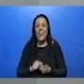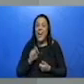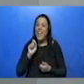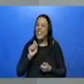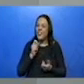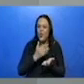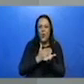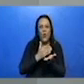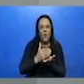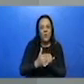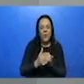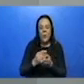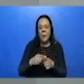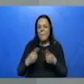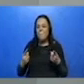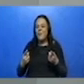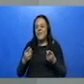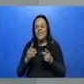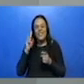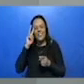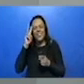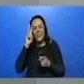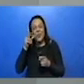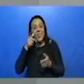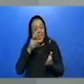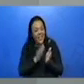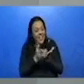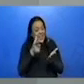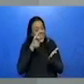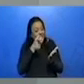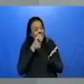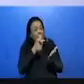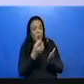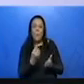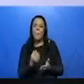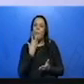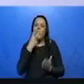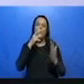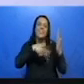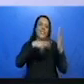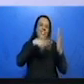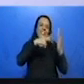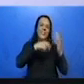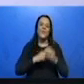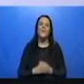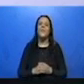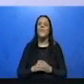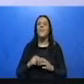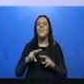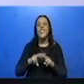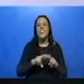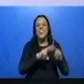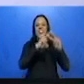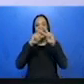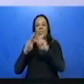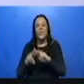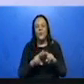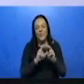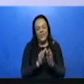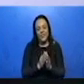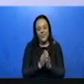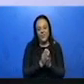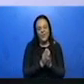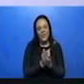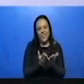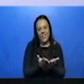é muito, muito interessante e vale a pena ler, certo? Bom, retomando o livro A Ilha do Tesouro, é um clássico, ele foi